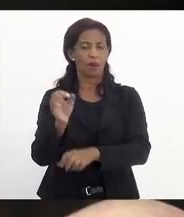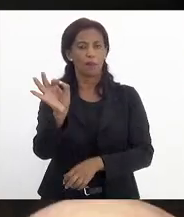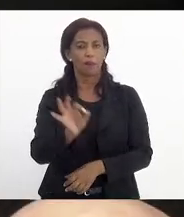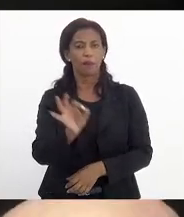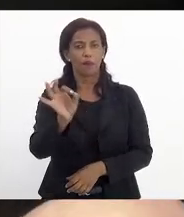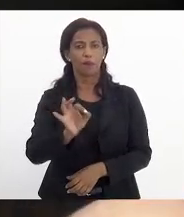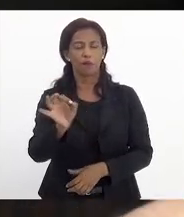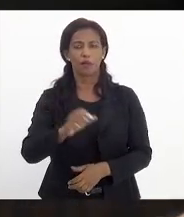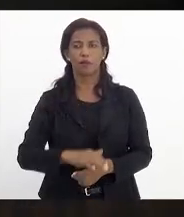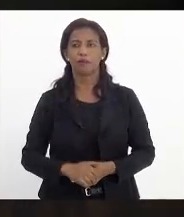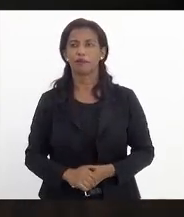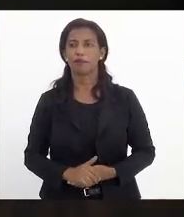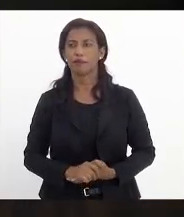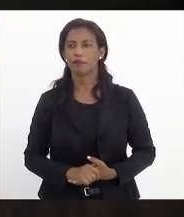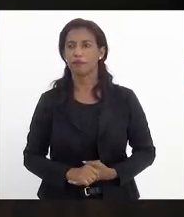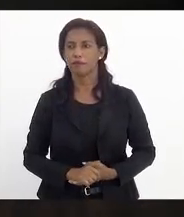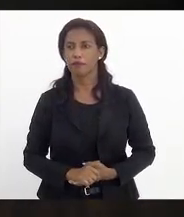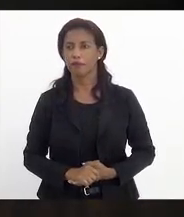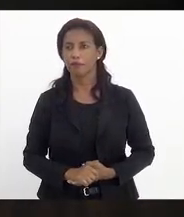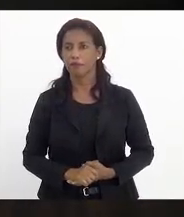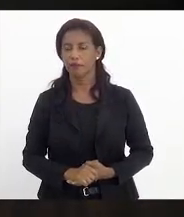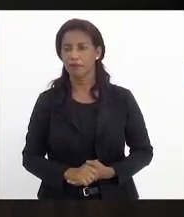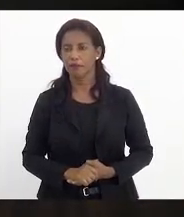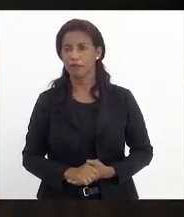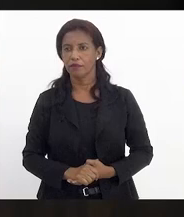poderes. Ok?